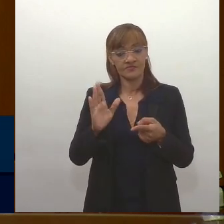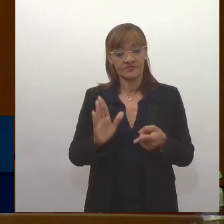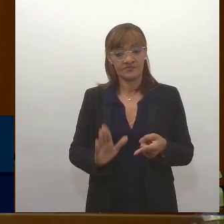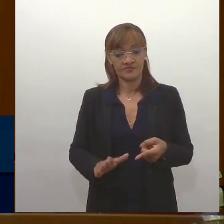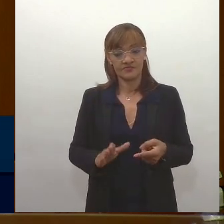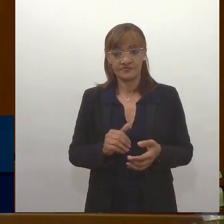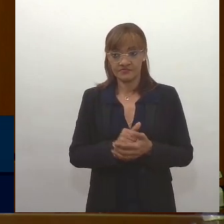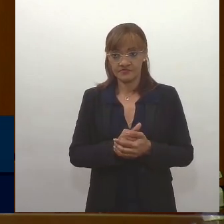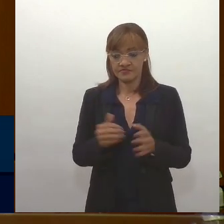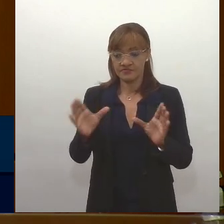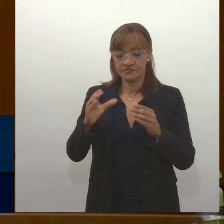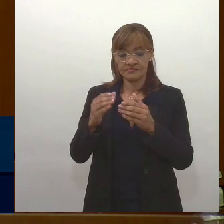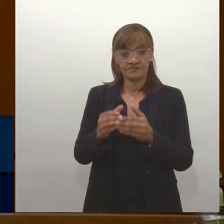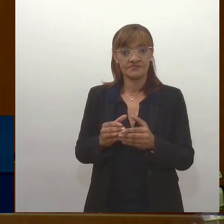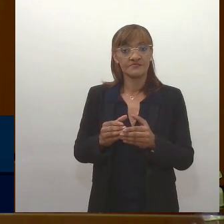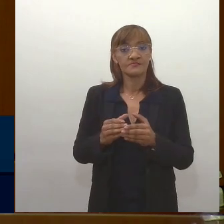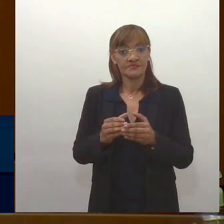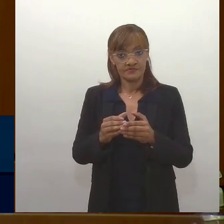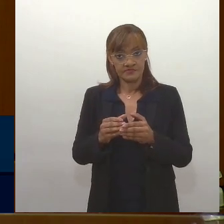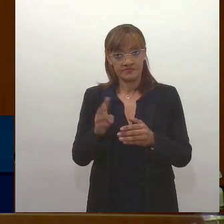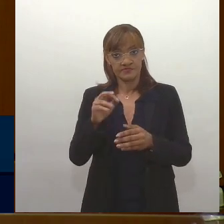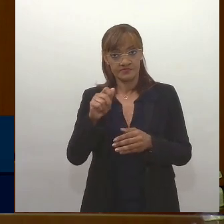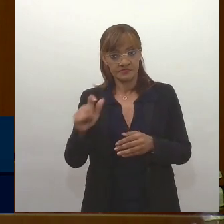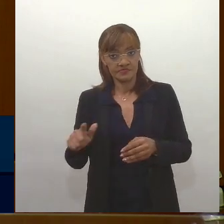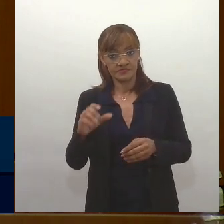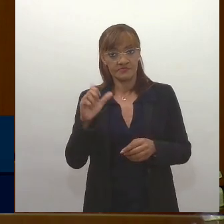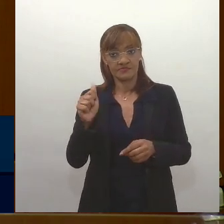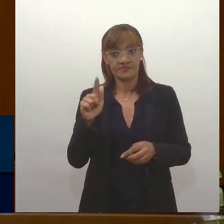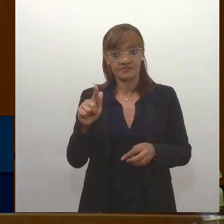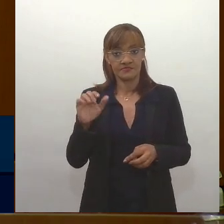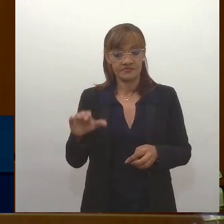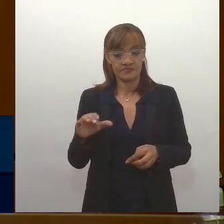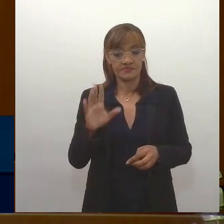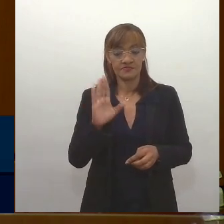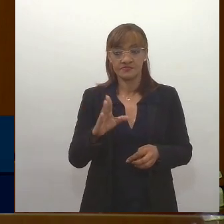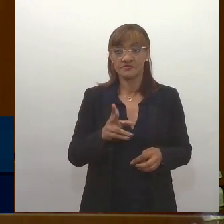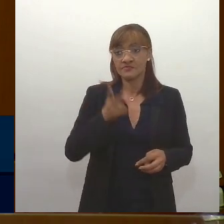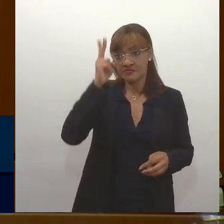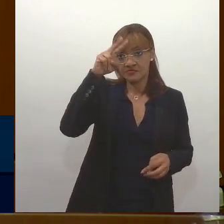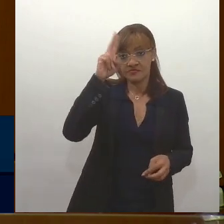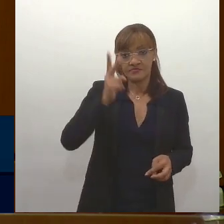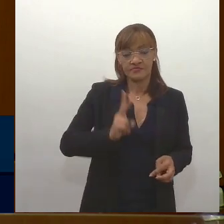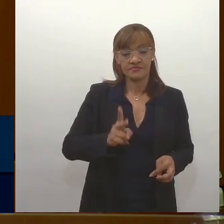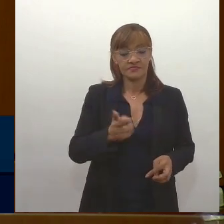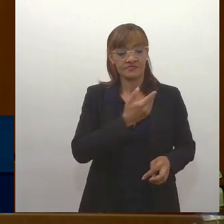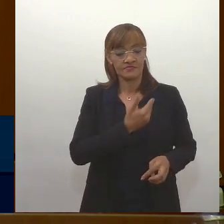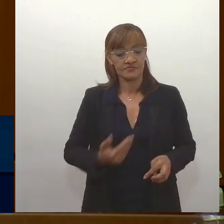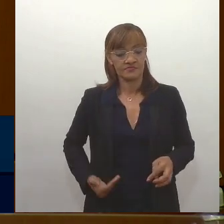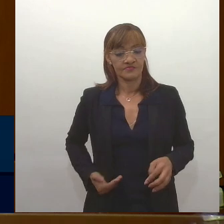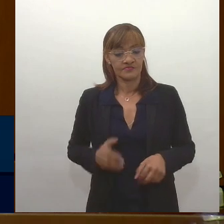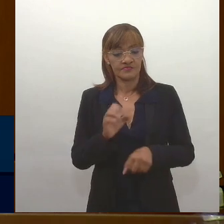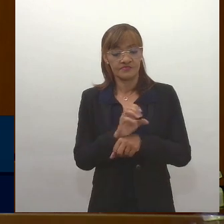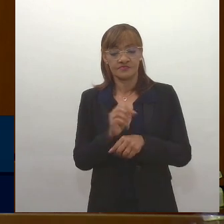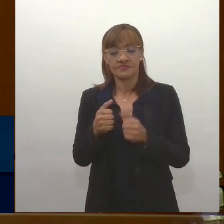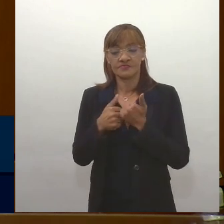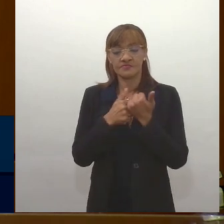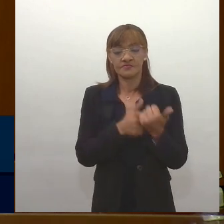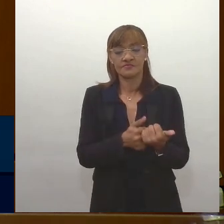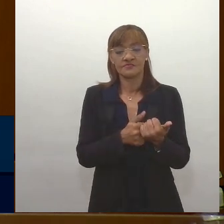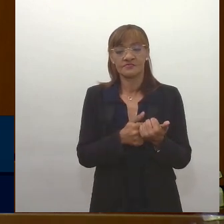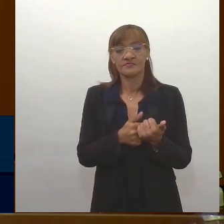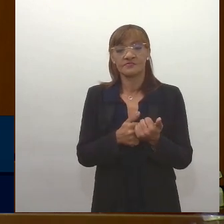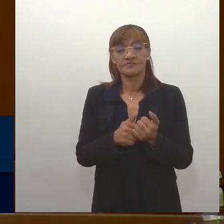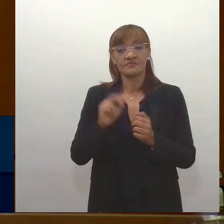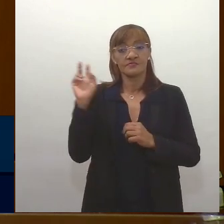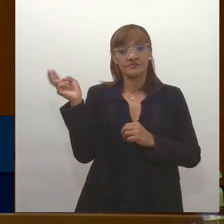sem esquecer que o governo do estado se tornou ainda mais presente ao APO no apoio à cultura à capacitação profissional